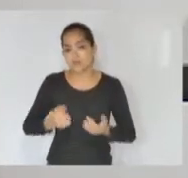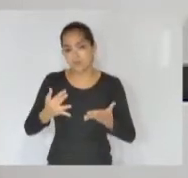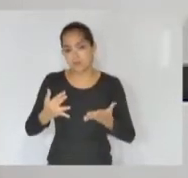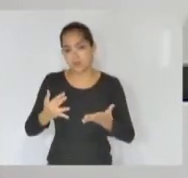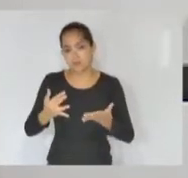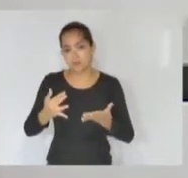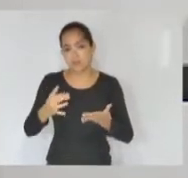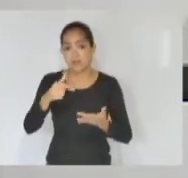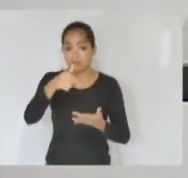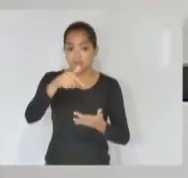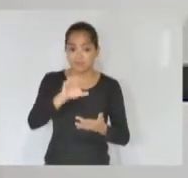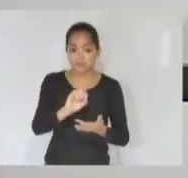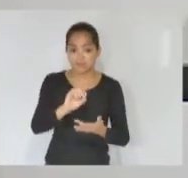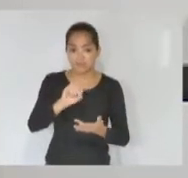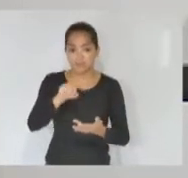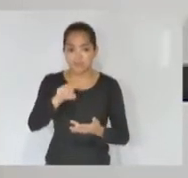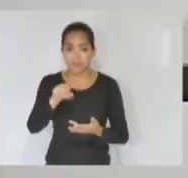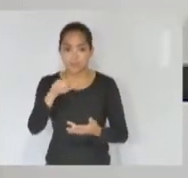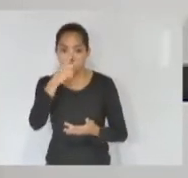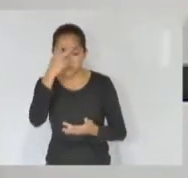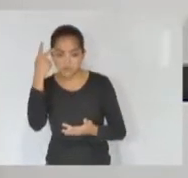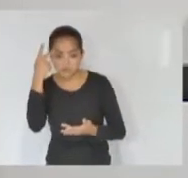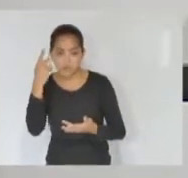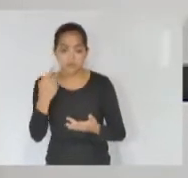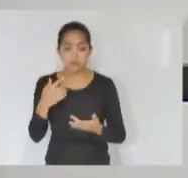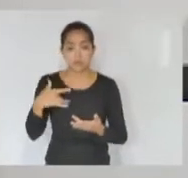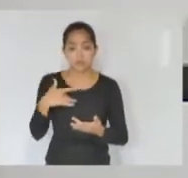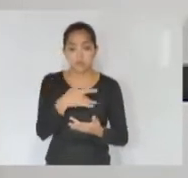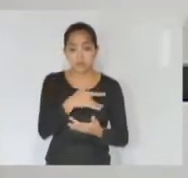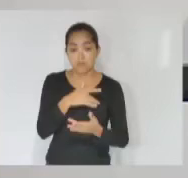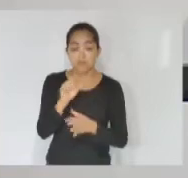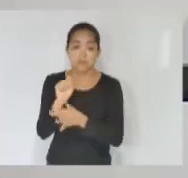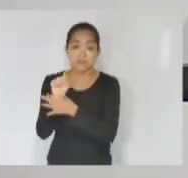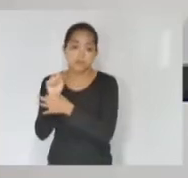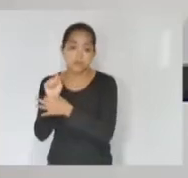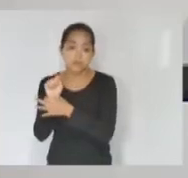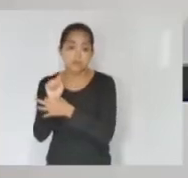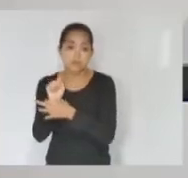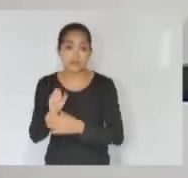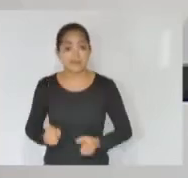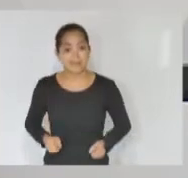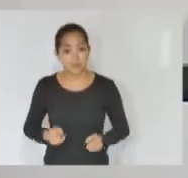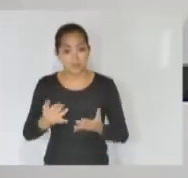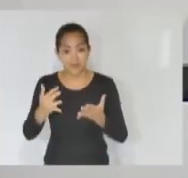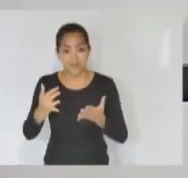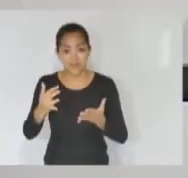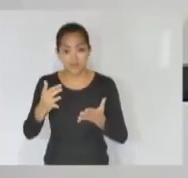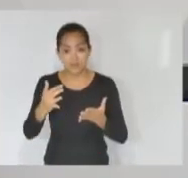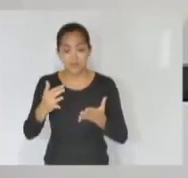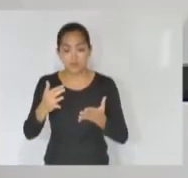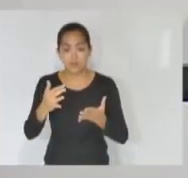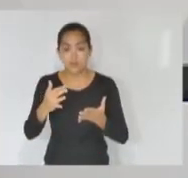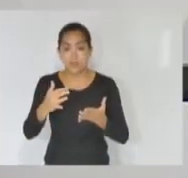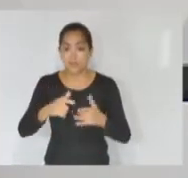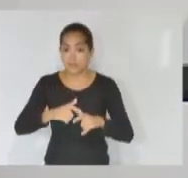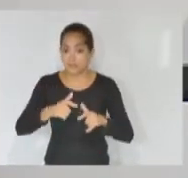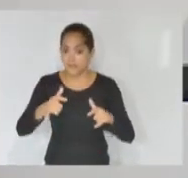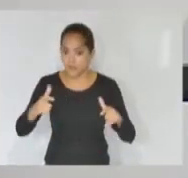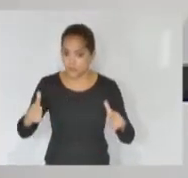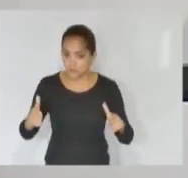pessoas, enquanto saúde ou segurança, que é um gasto universal, tem orçamento, como no caso da